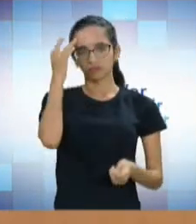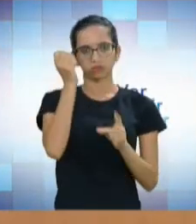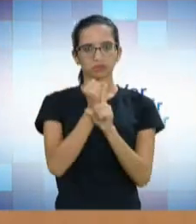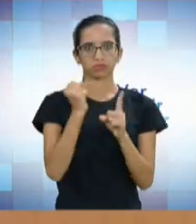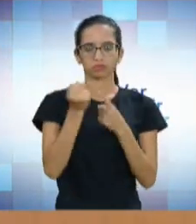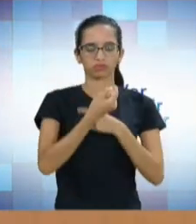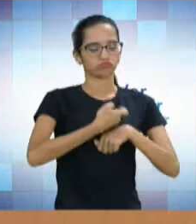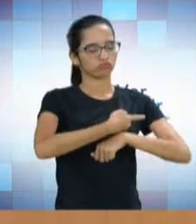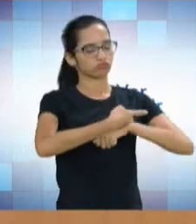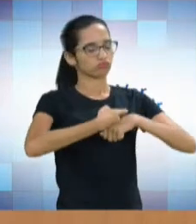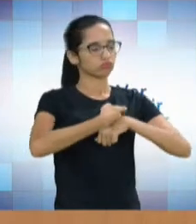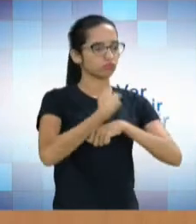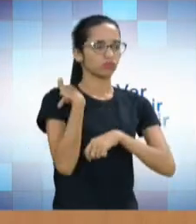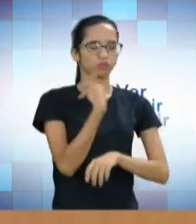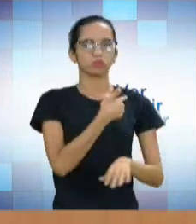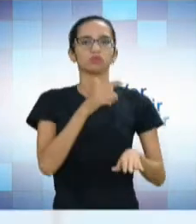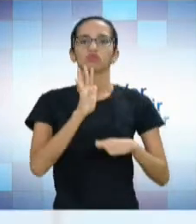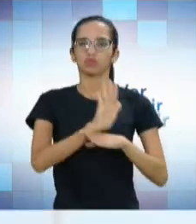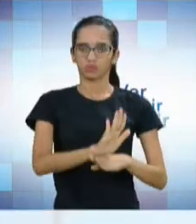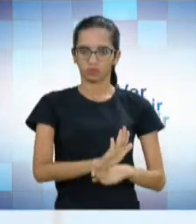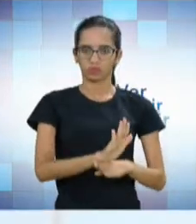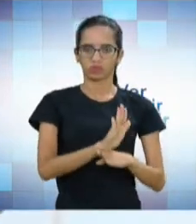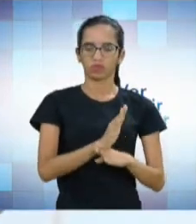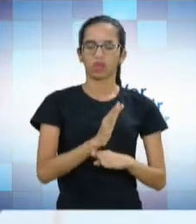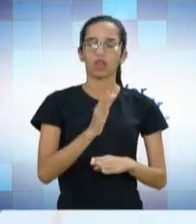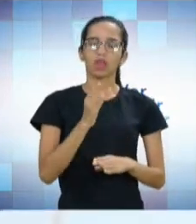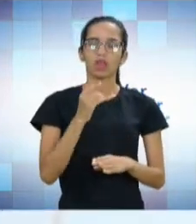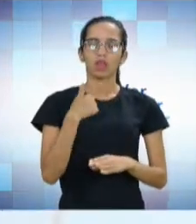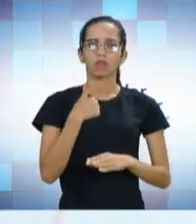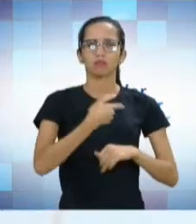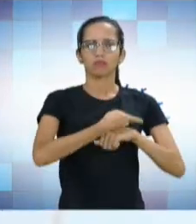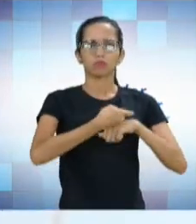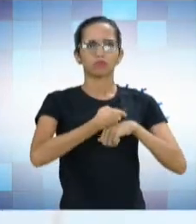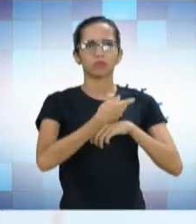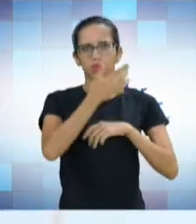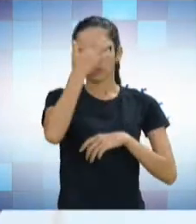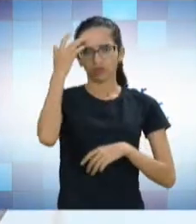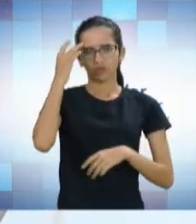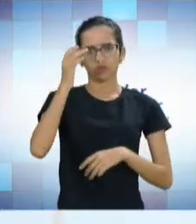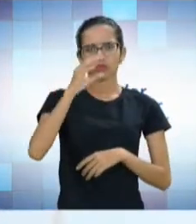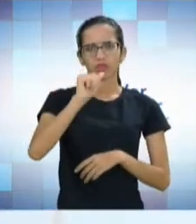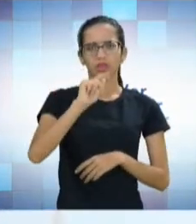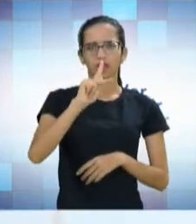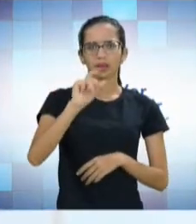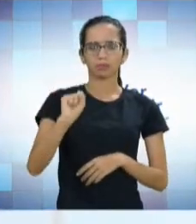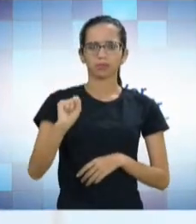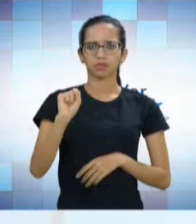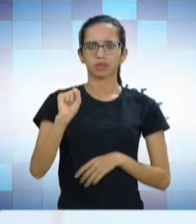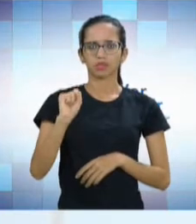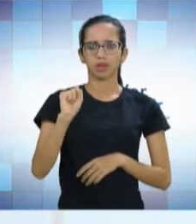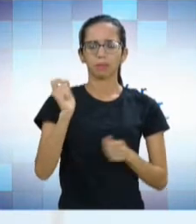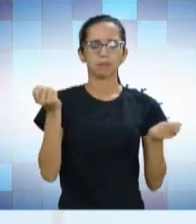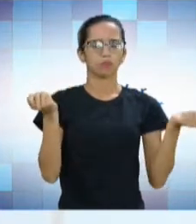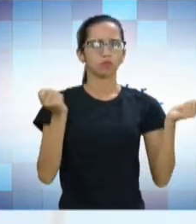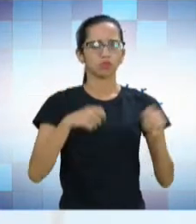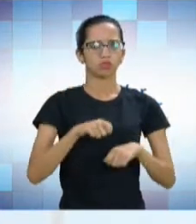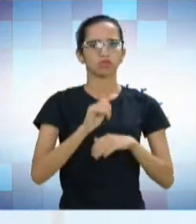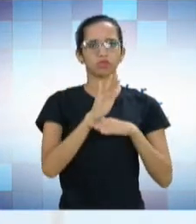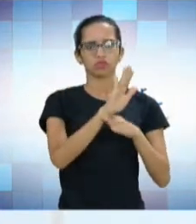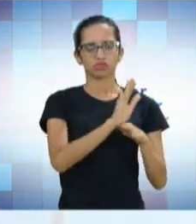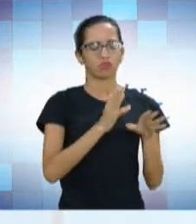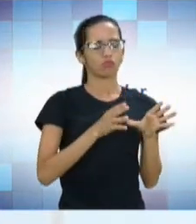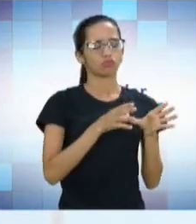as classes que nos procuram nós damos apoio a recentemente fui procurado pelo pessoal do cap's a de nós darmos